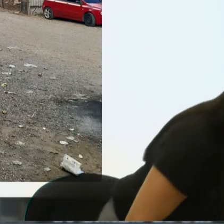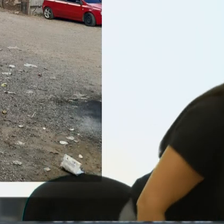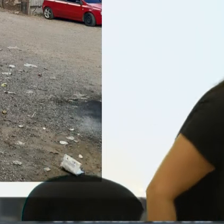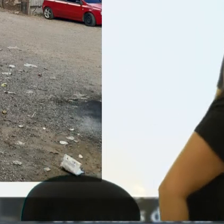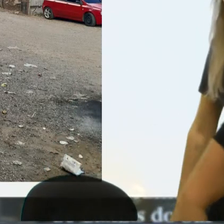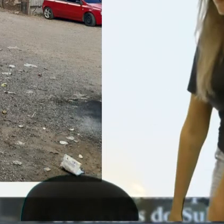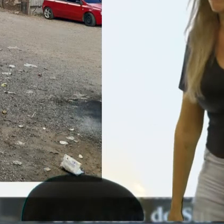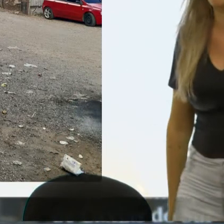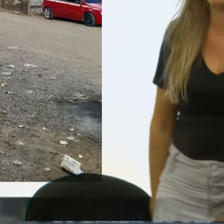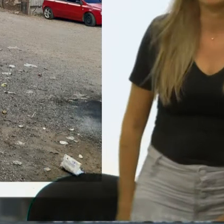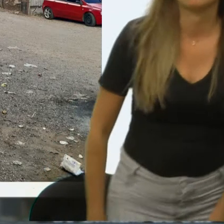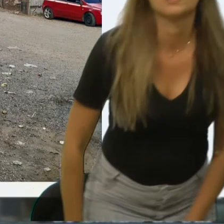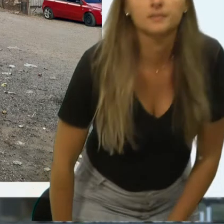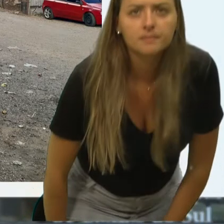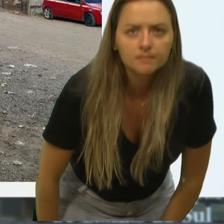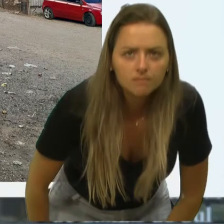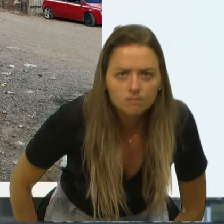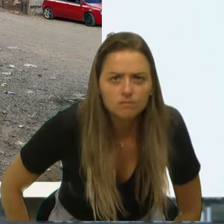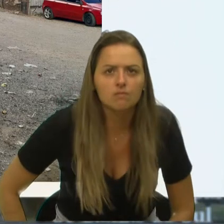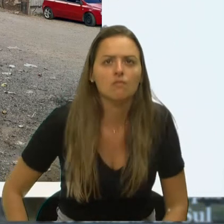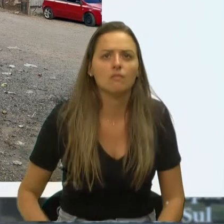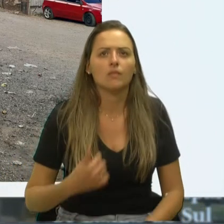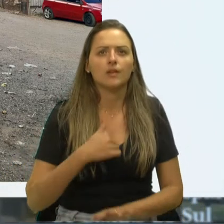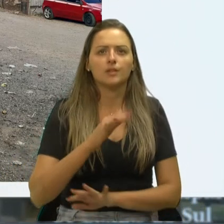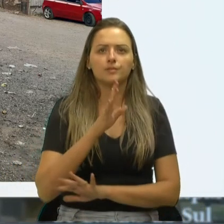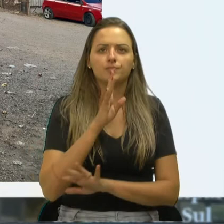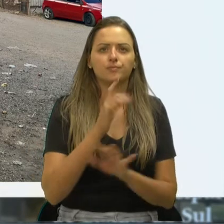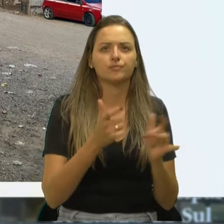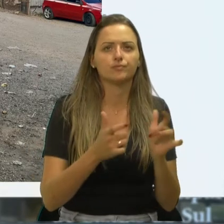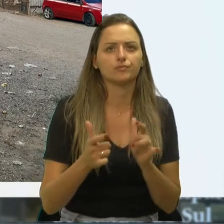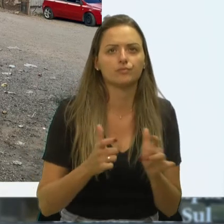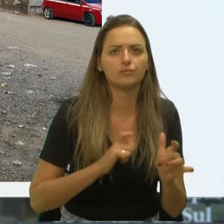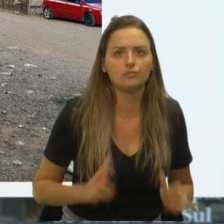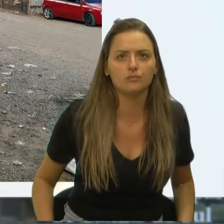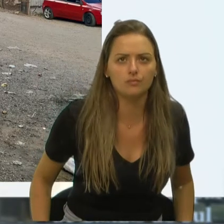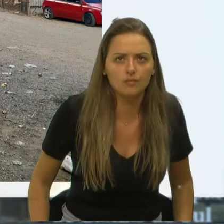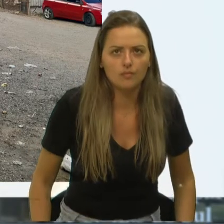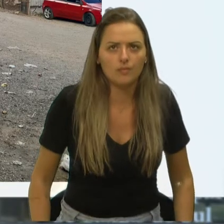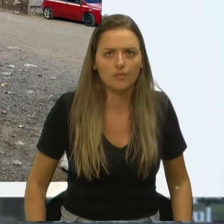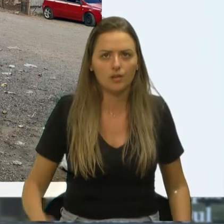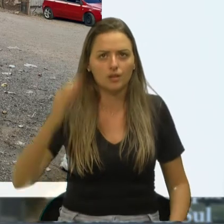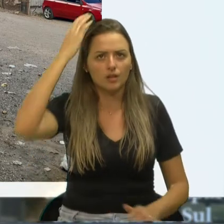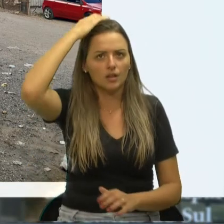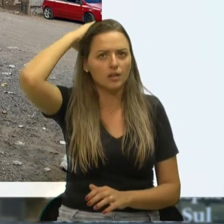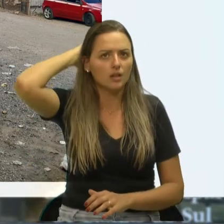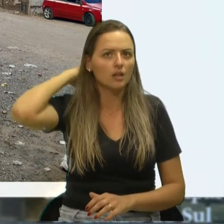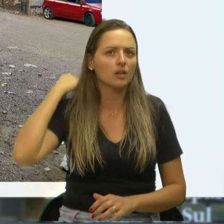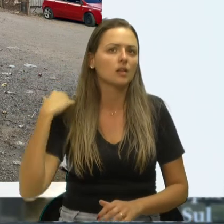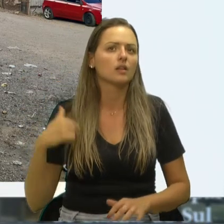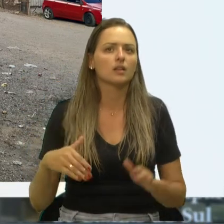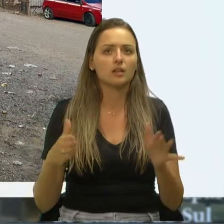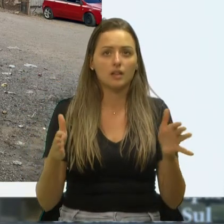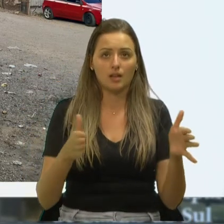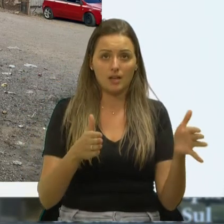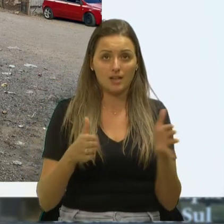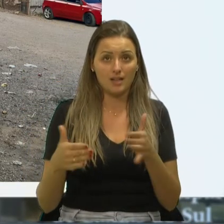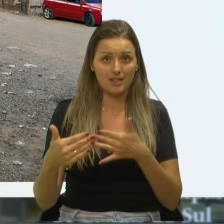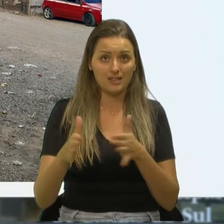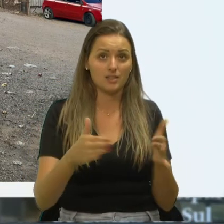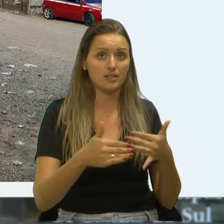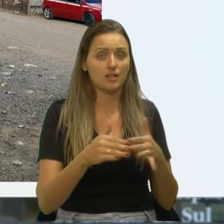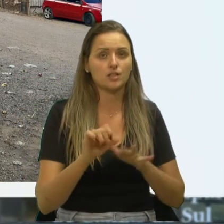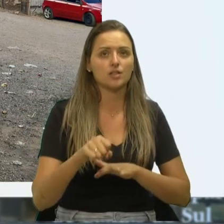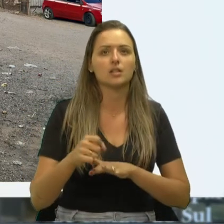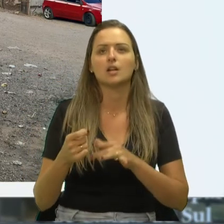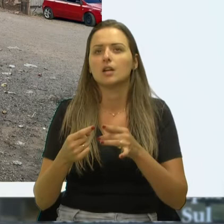a maioria dos locais onde estão instaladas essas caixas e acho, sim, que estão em local estratégico, mas